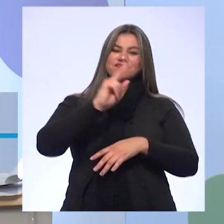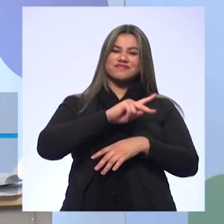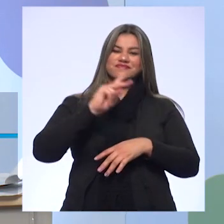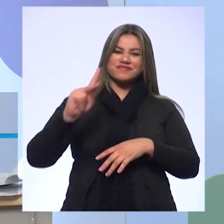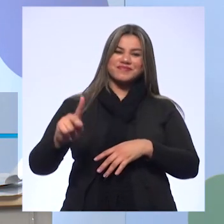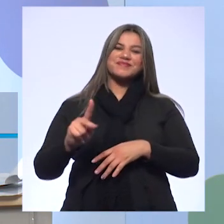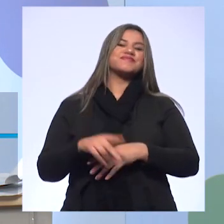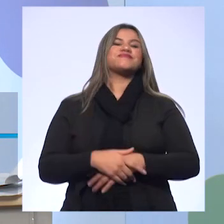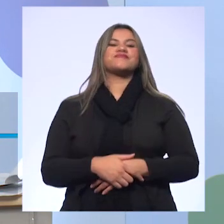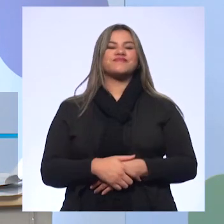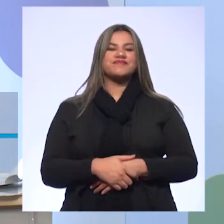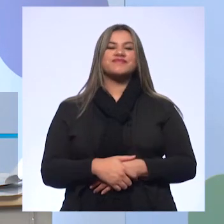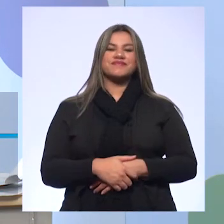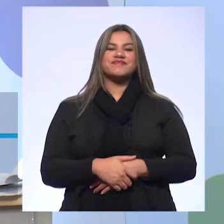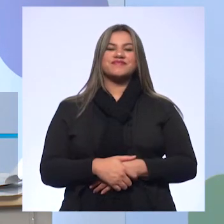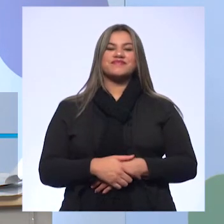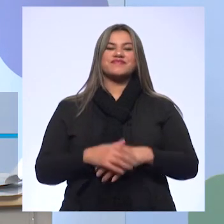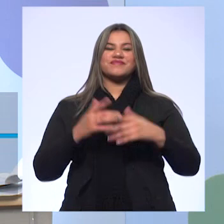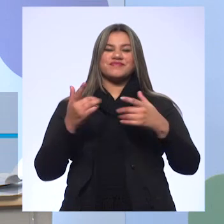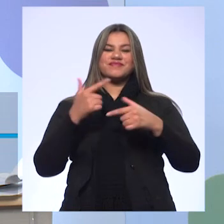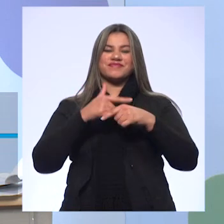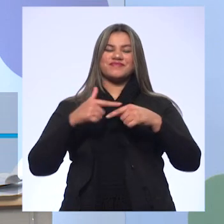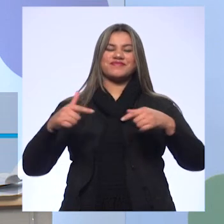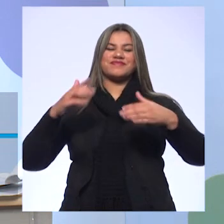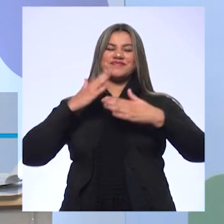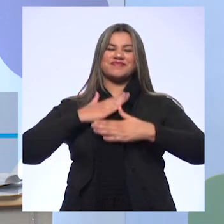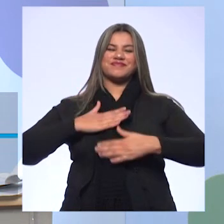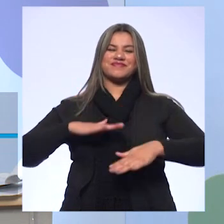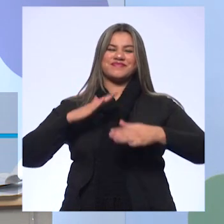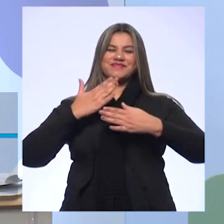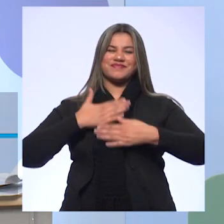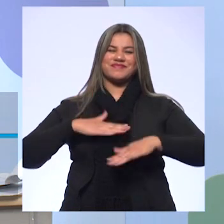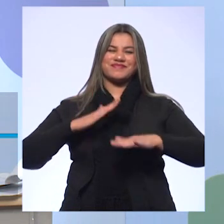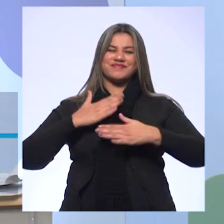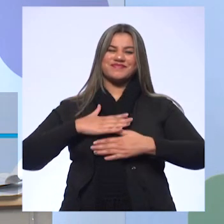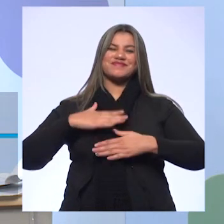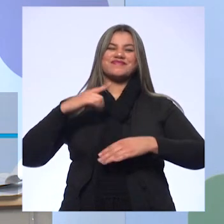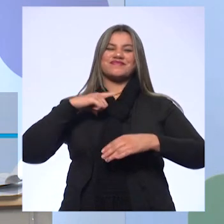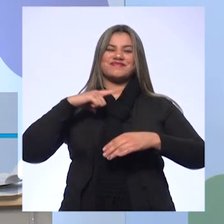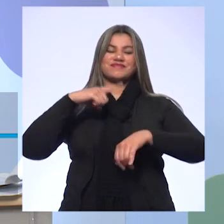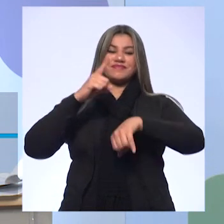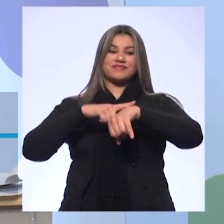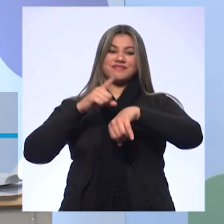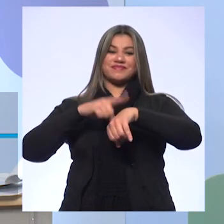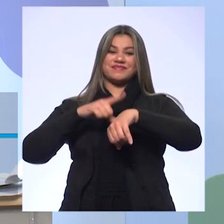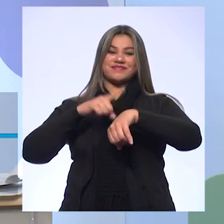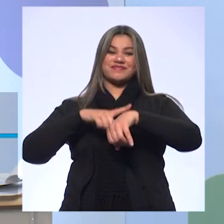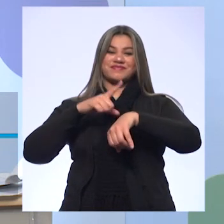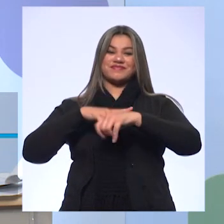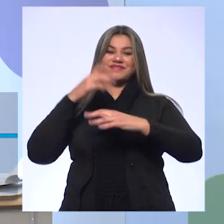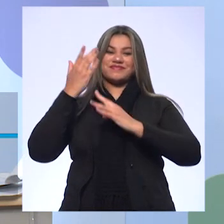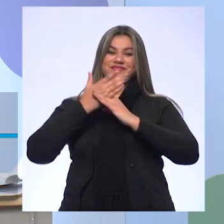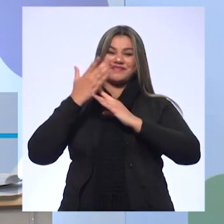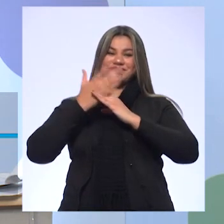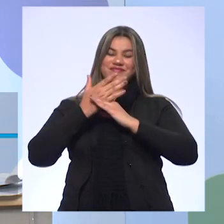muito bem-vindos aí ao retorno, depois dessa semana de parada aí, né? Tivemos a hora do recreio, que foi muito bacana com o pessoal